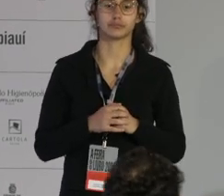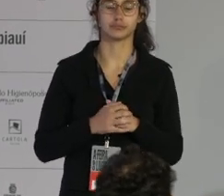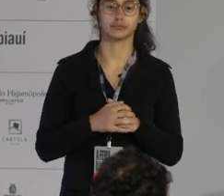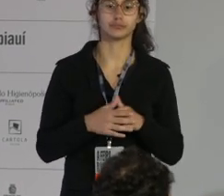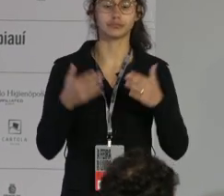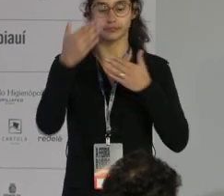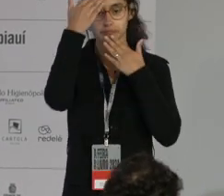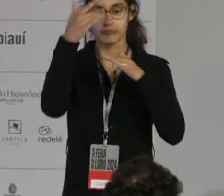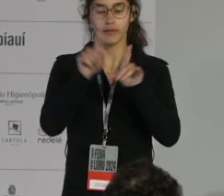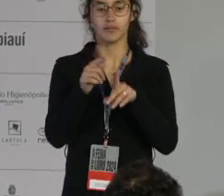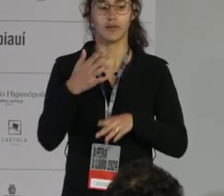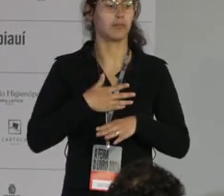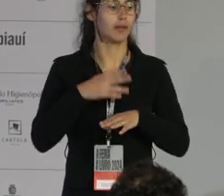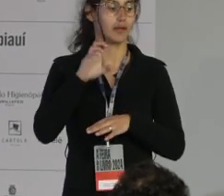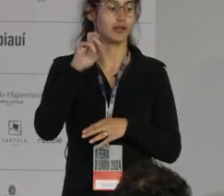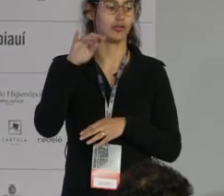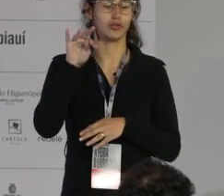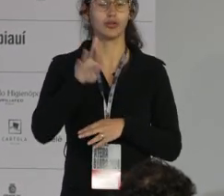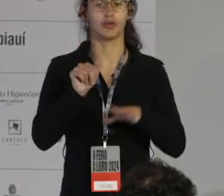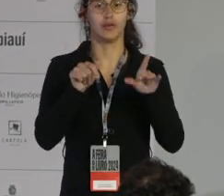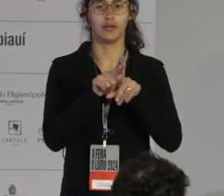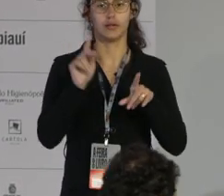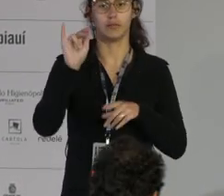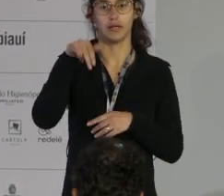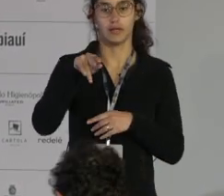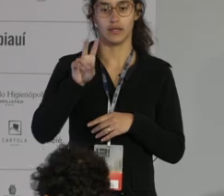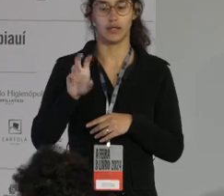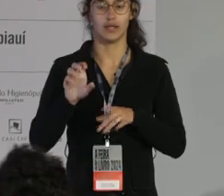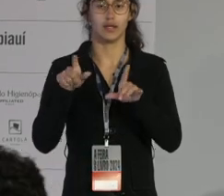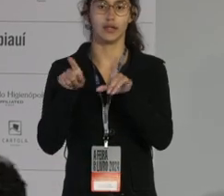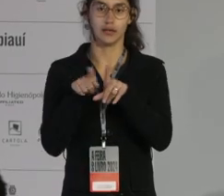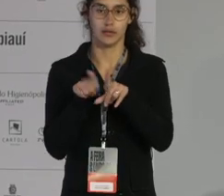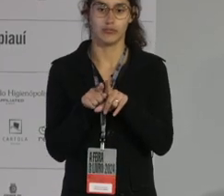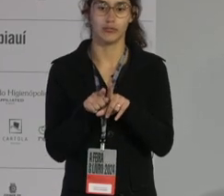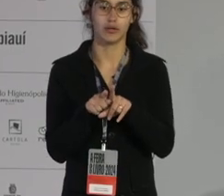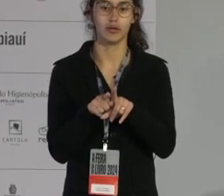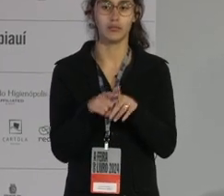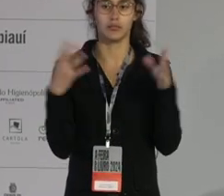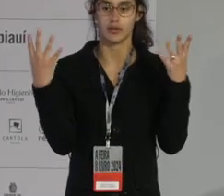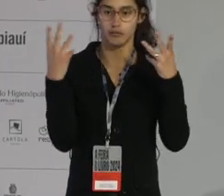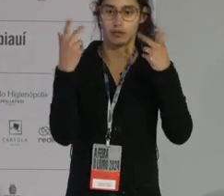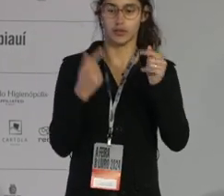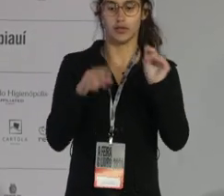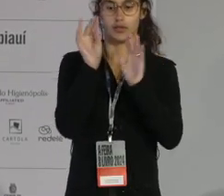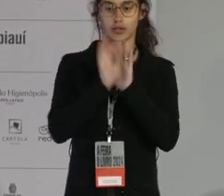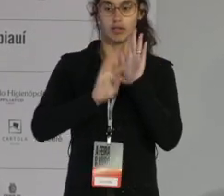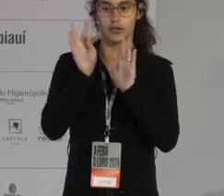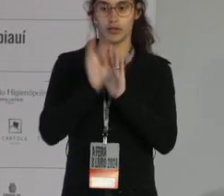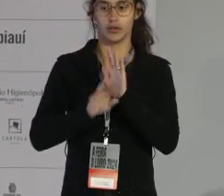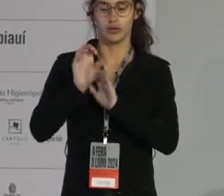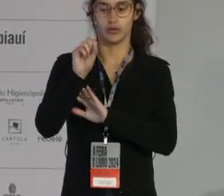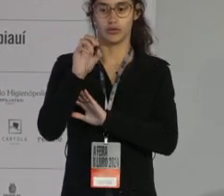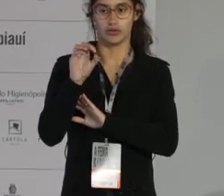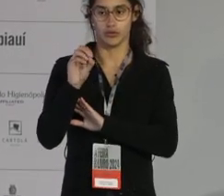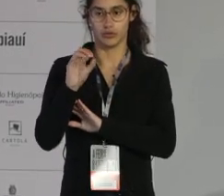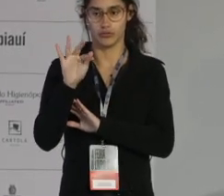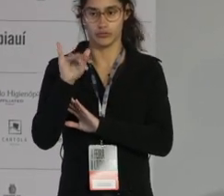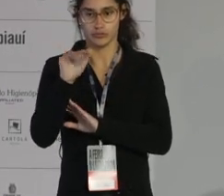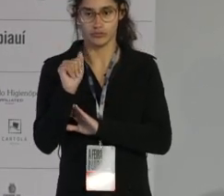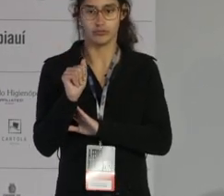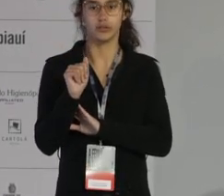E agradeço a minha editora, a Inê, e a minha queridíssima editora de texto, a Sofia Mariucci, que está